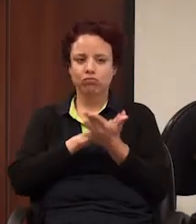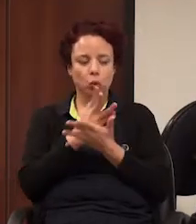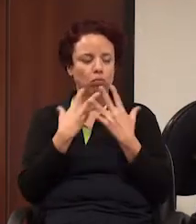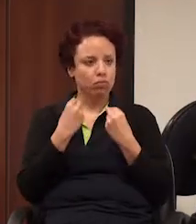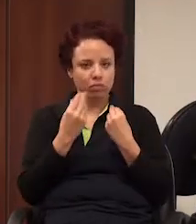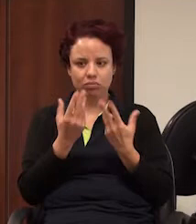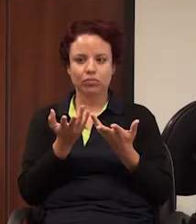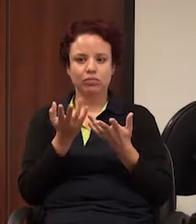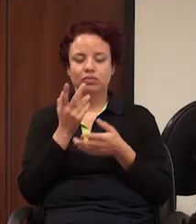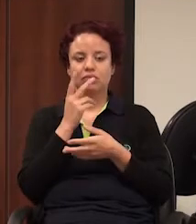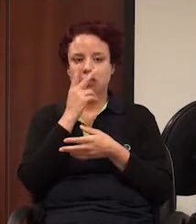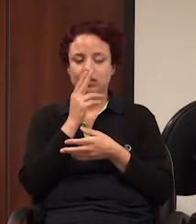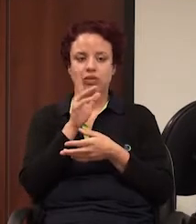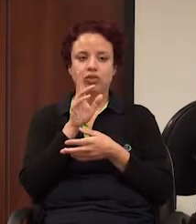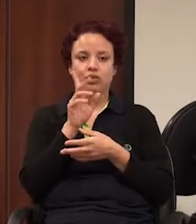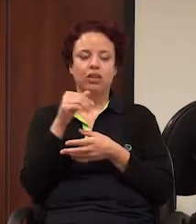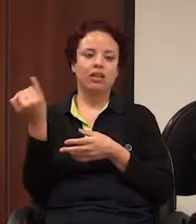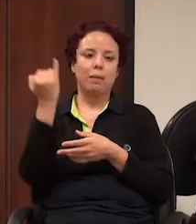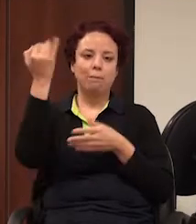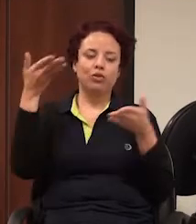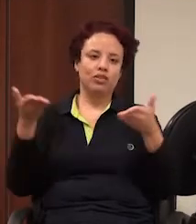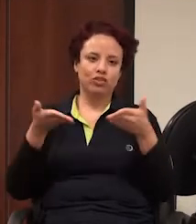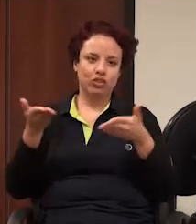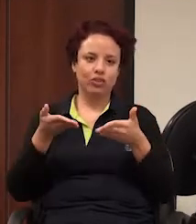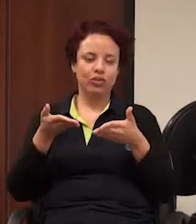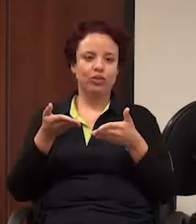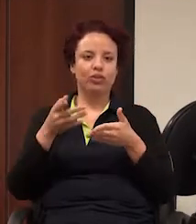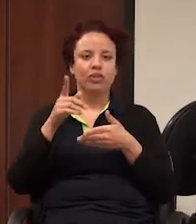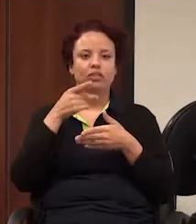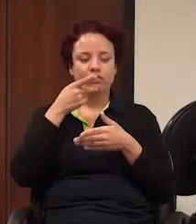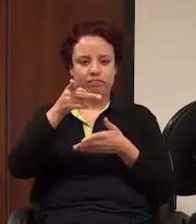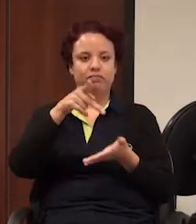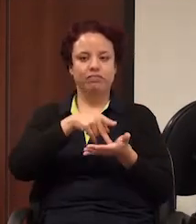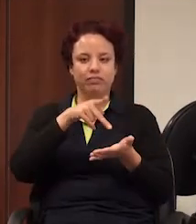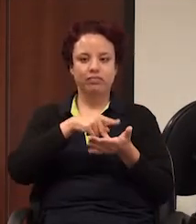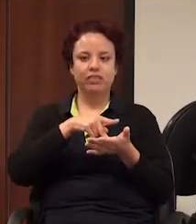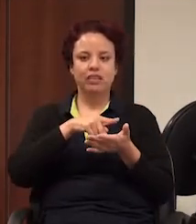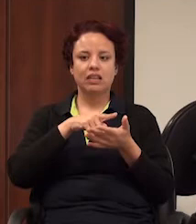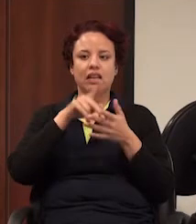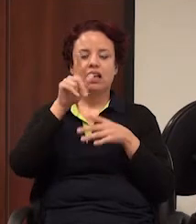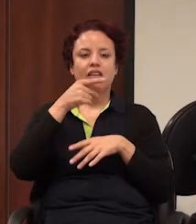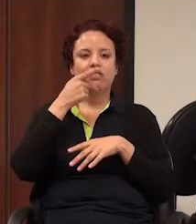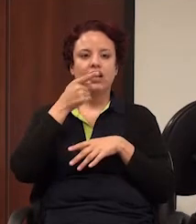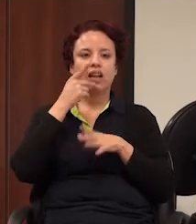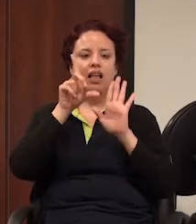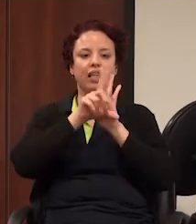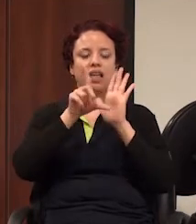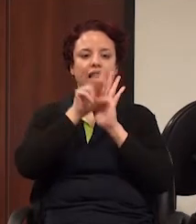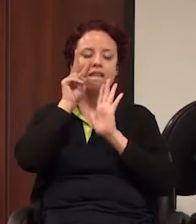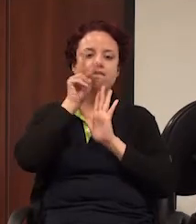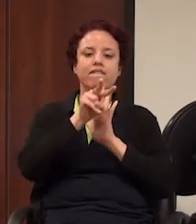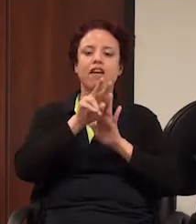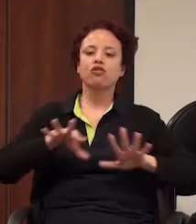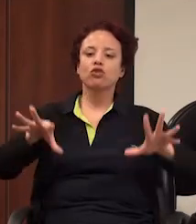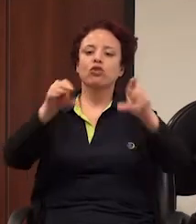vem, né, talvez importante nesta hora, de ser reforçada, é esse termo do igual perante a lei. Né. Por quê?